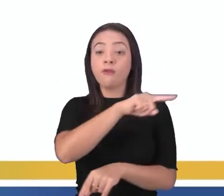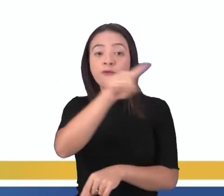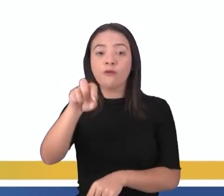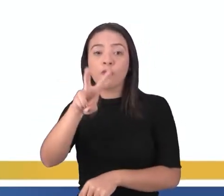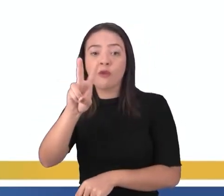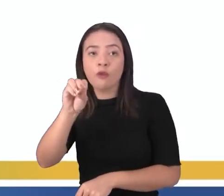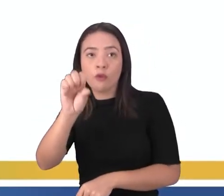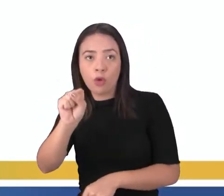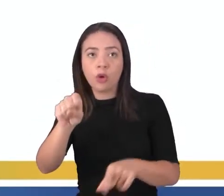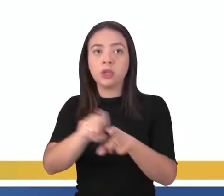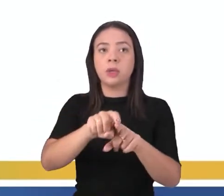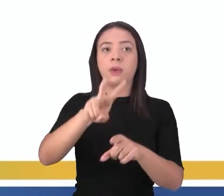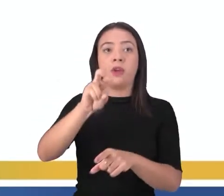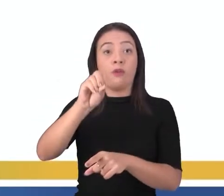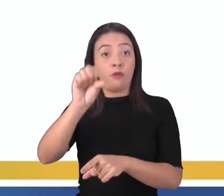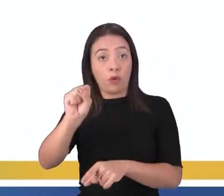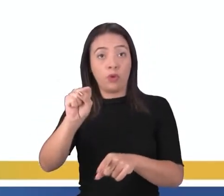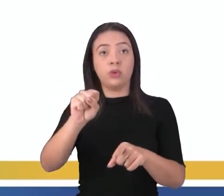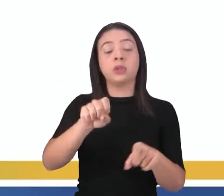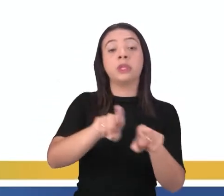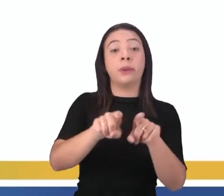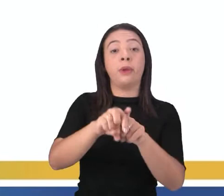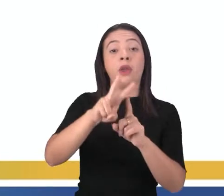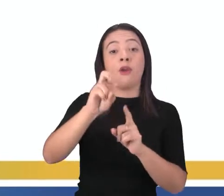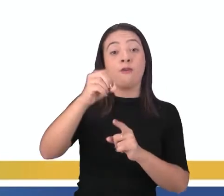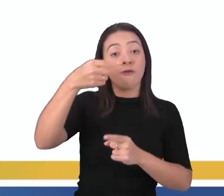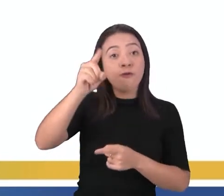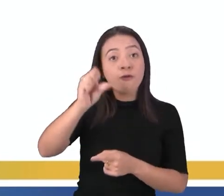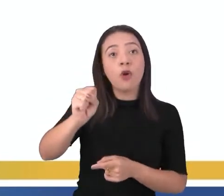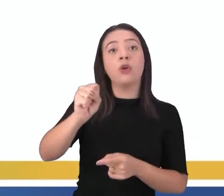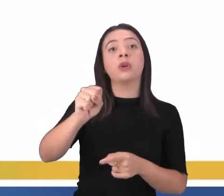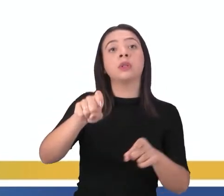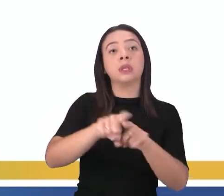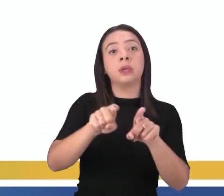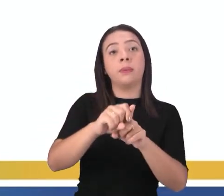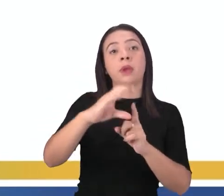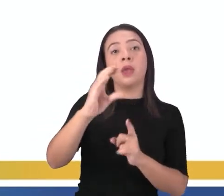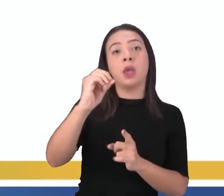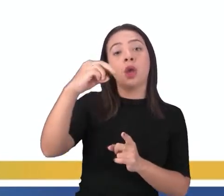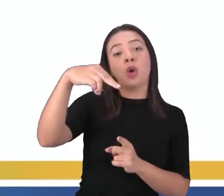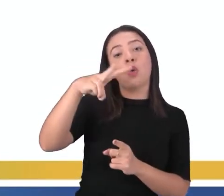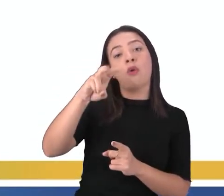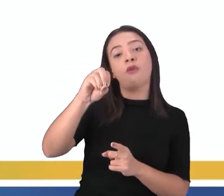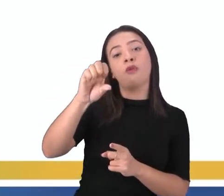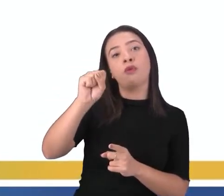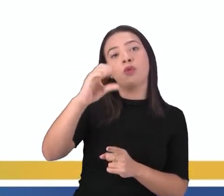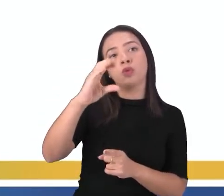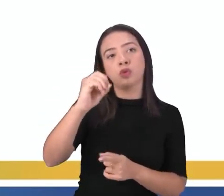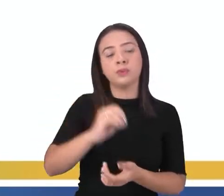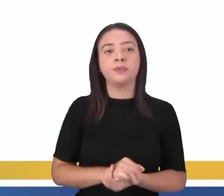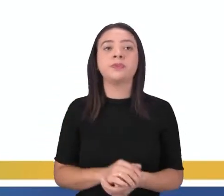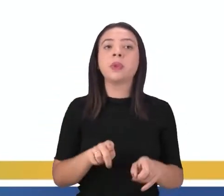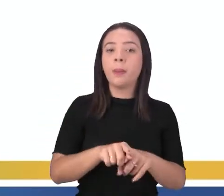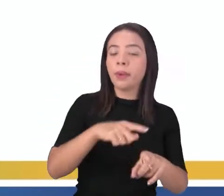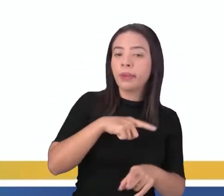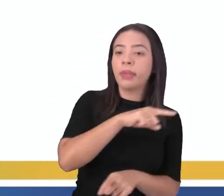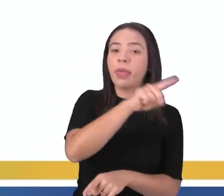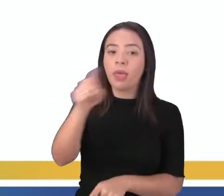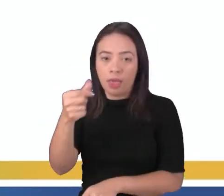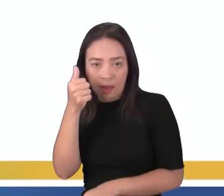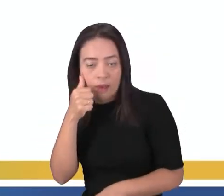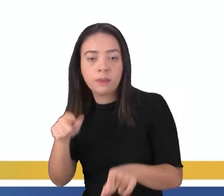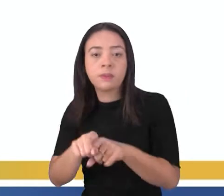vós, e o tônico é vós e convosco. E por fim nós temos eles ou elas, onde o átono é os, as,